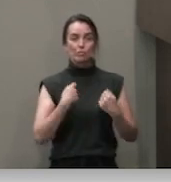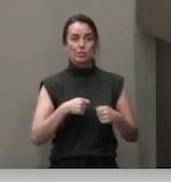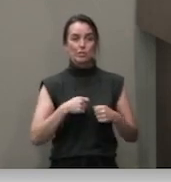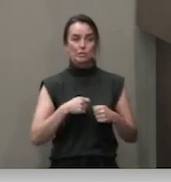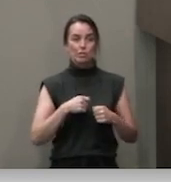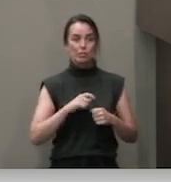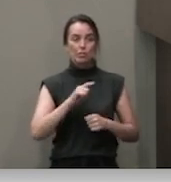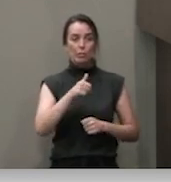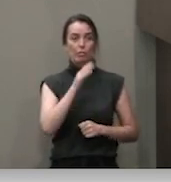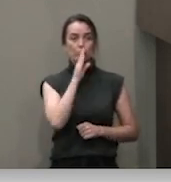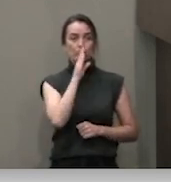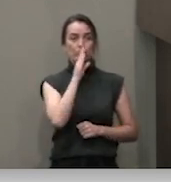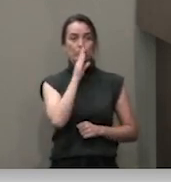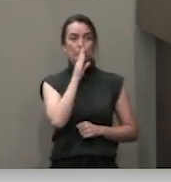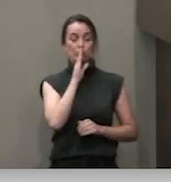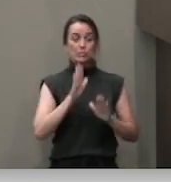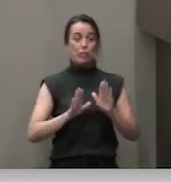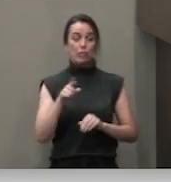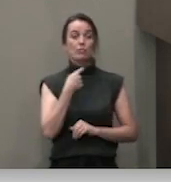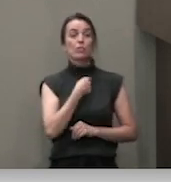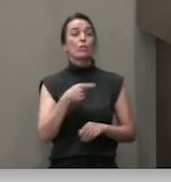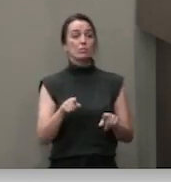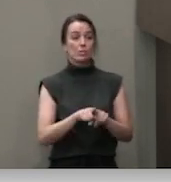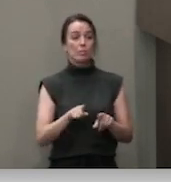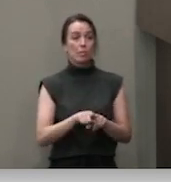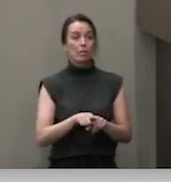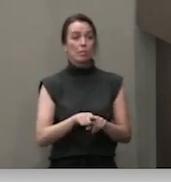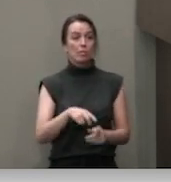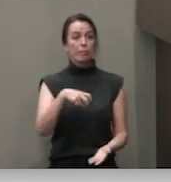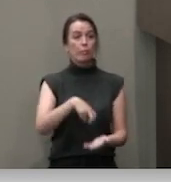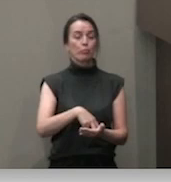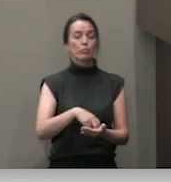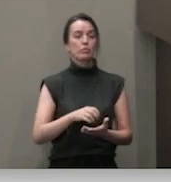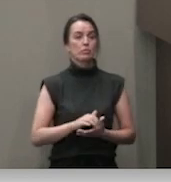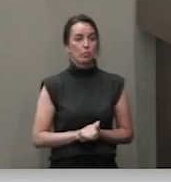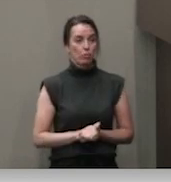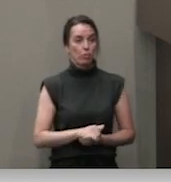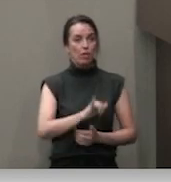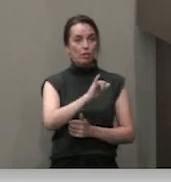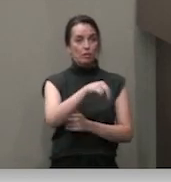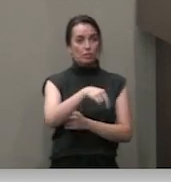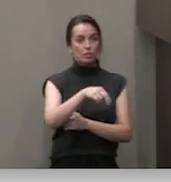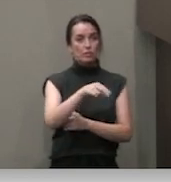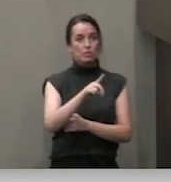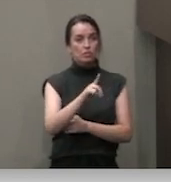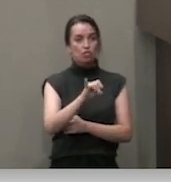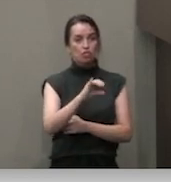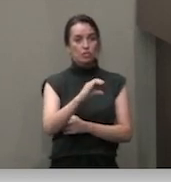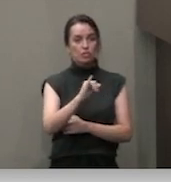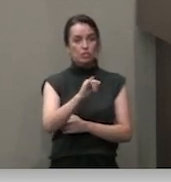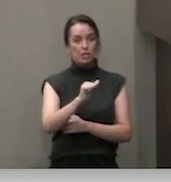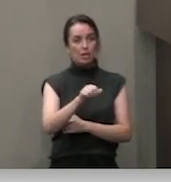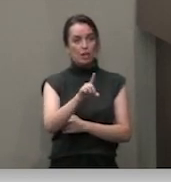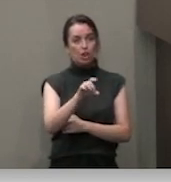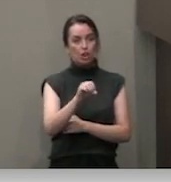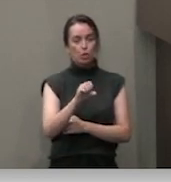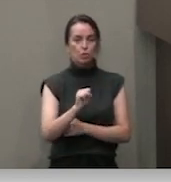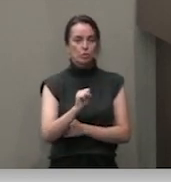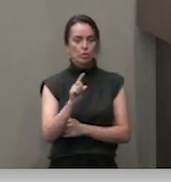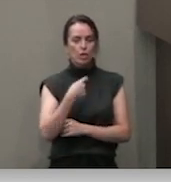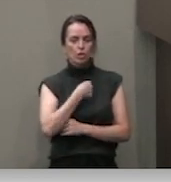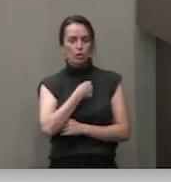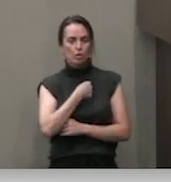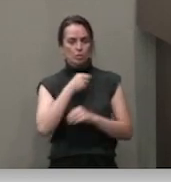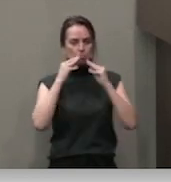denunciar quem sabe nós vamos ser indiciados a nossa função de legislador de